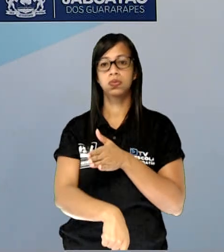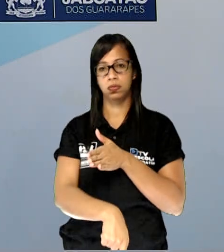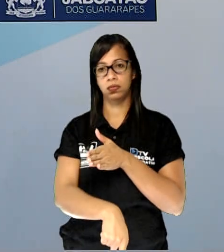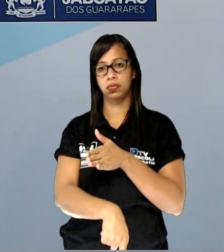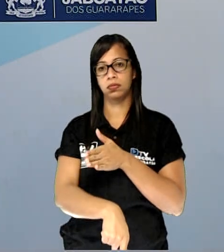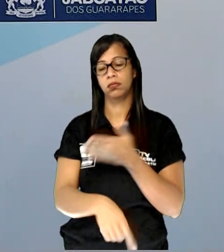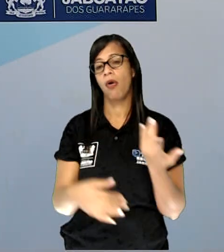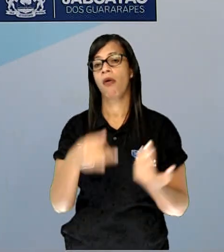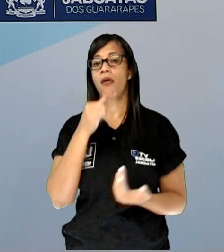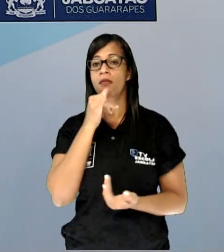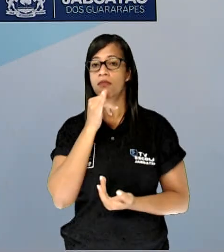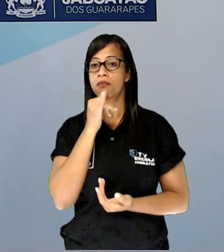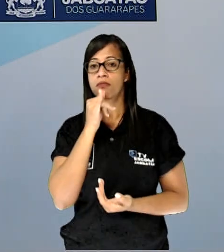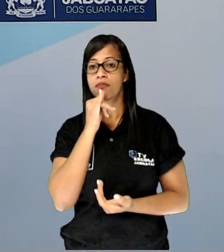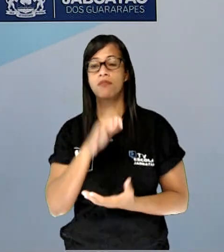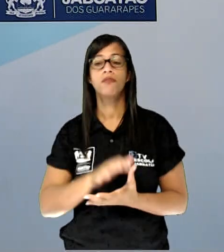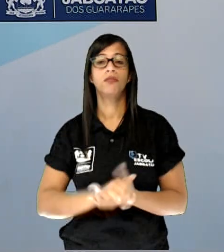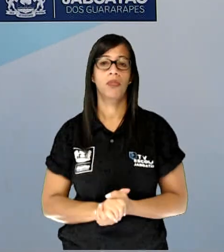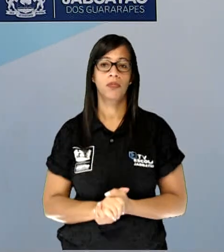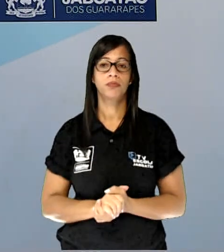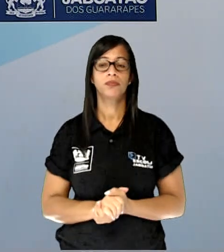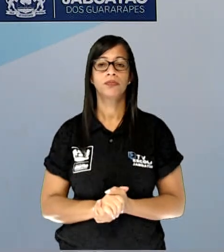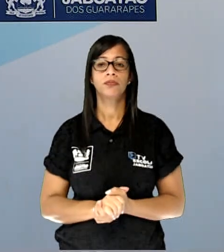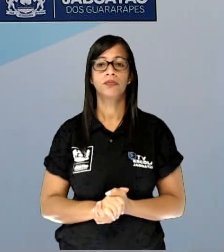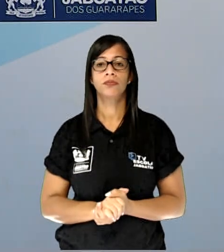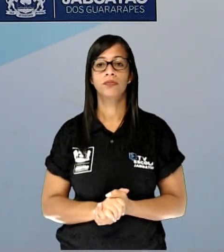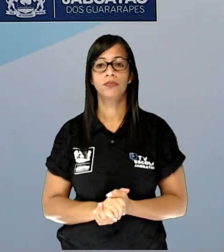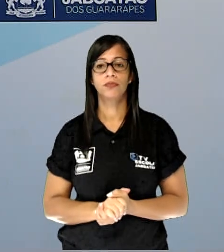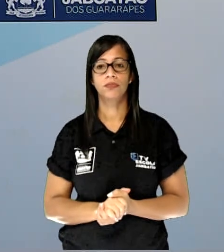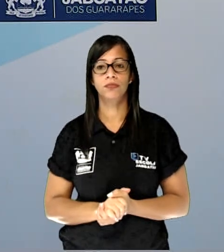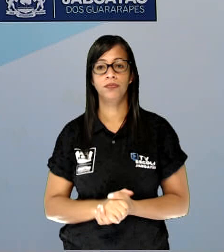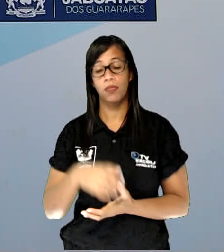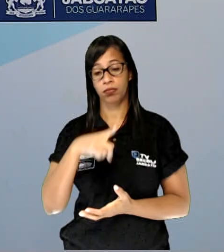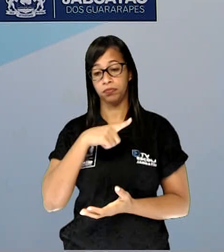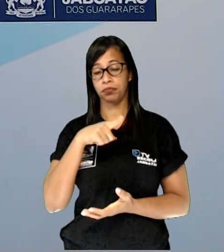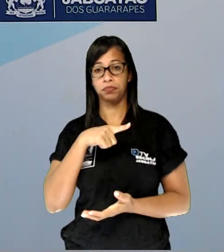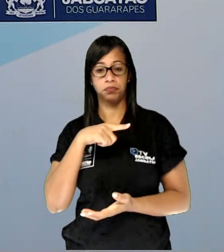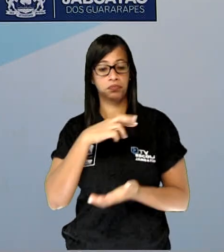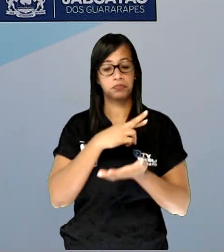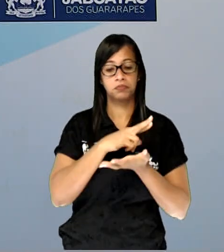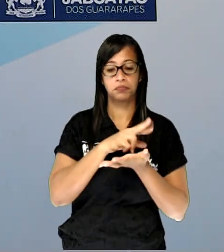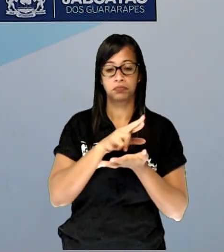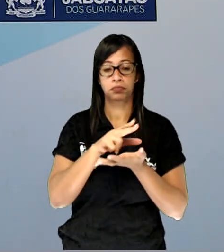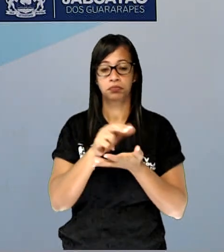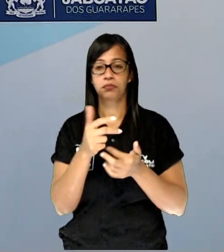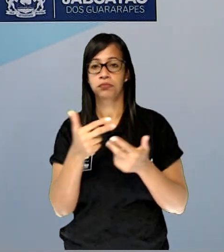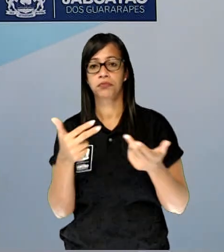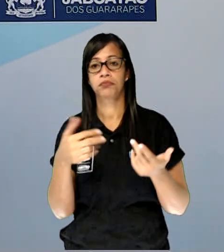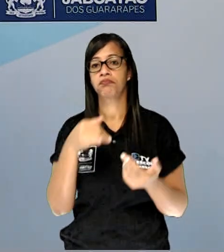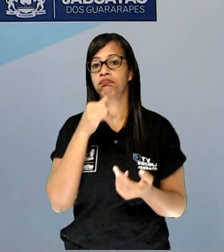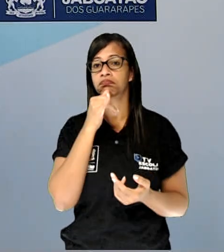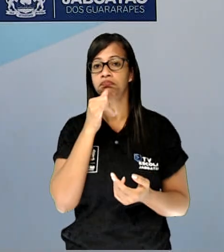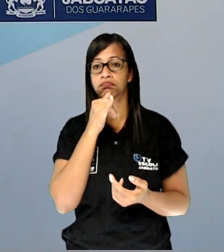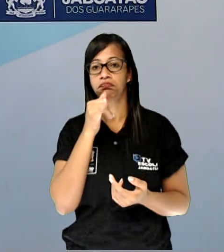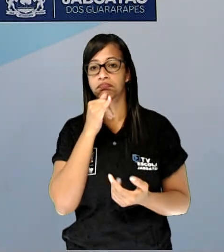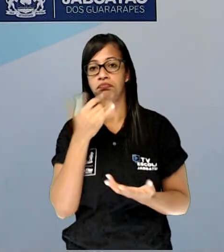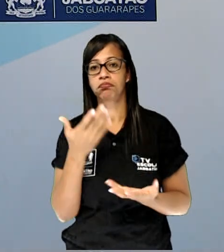mia? Miau! Então, o som do timbre da voz daquele gato é um som